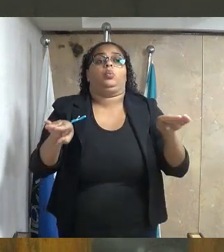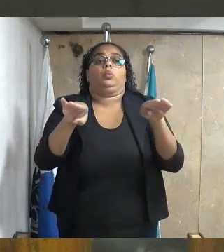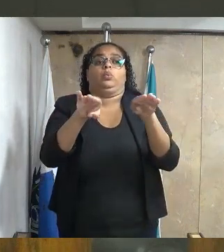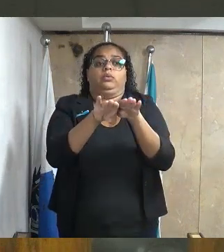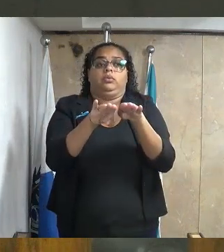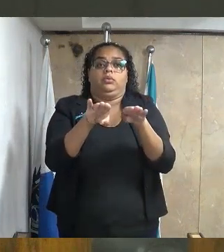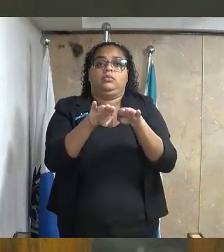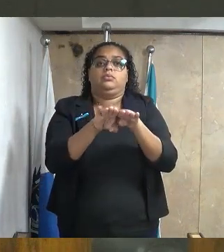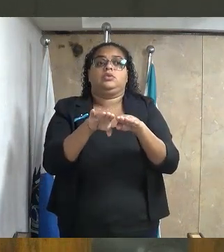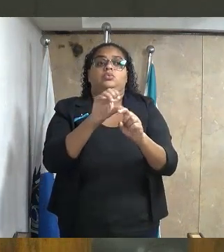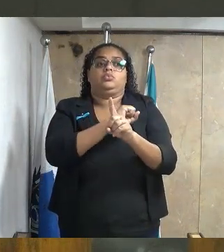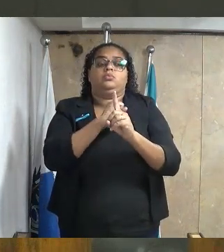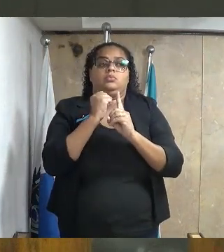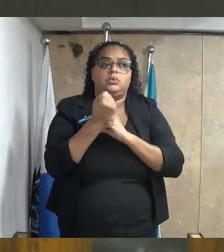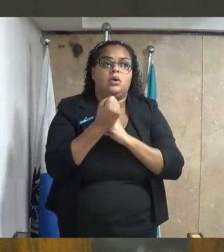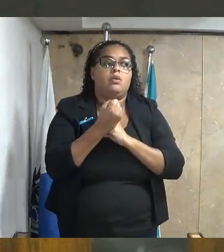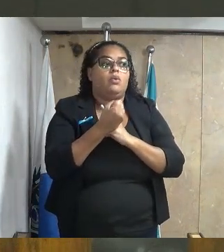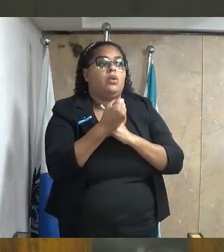ao Racismo,